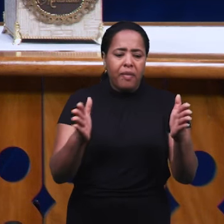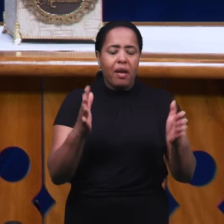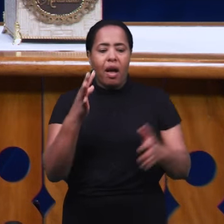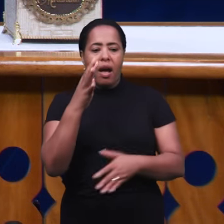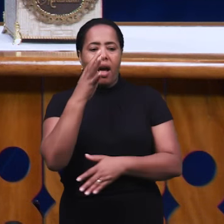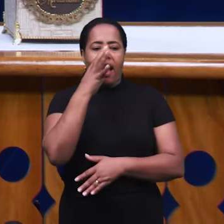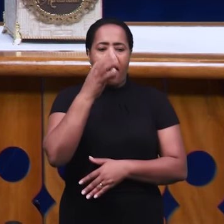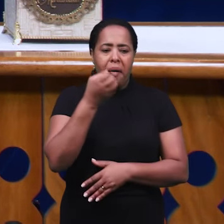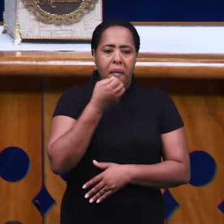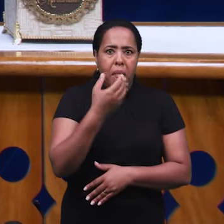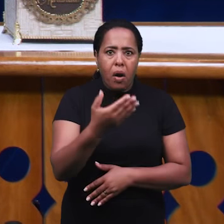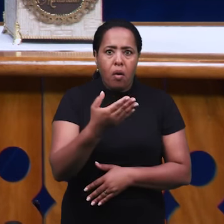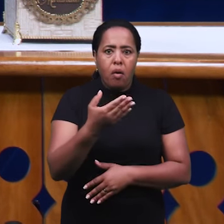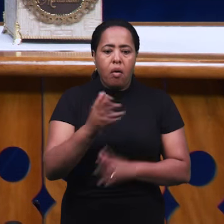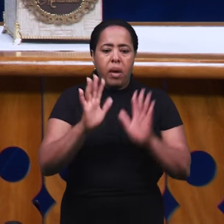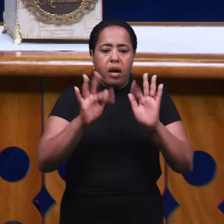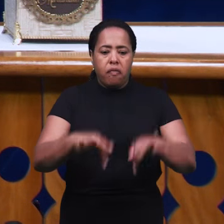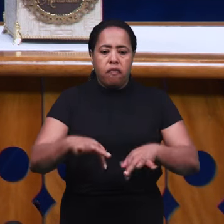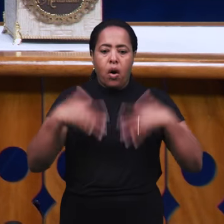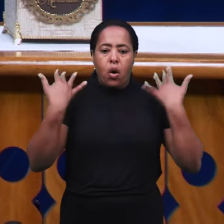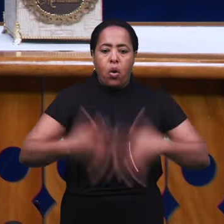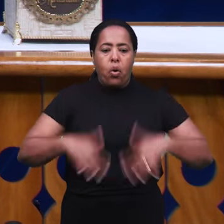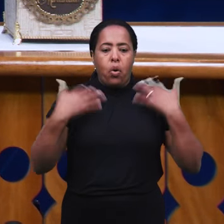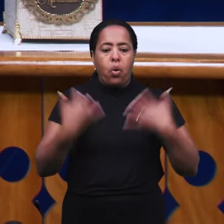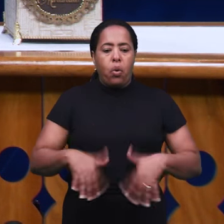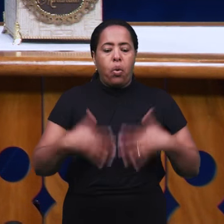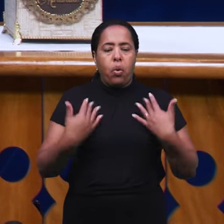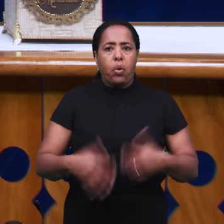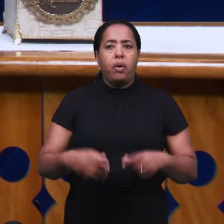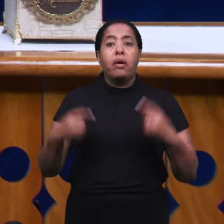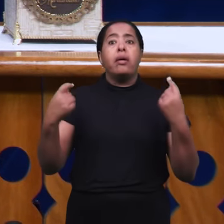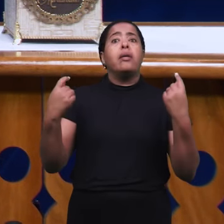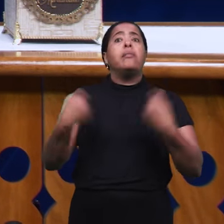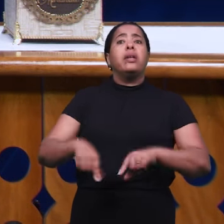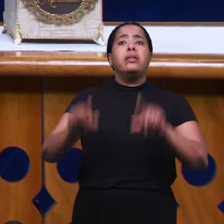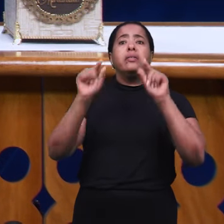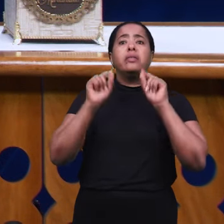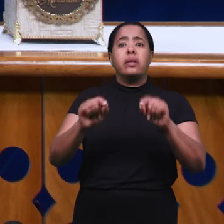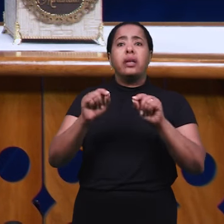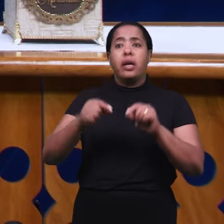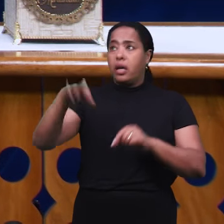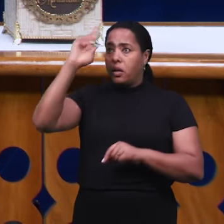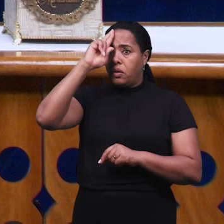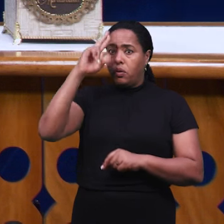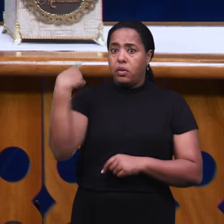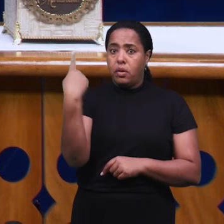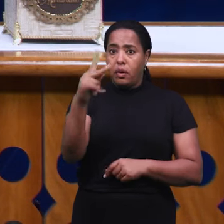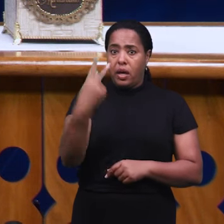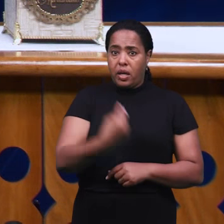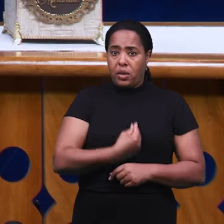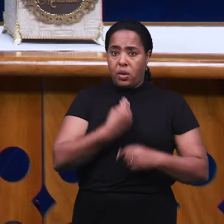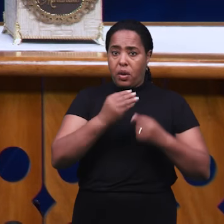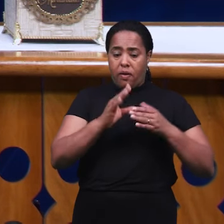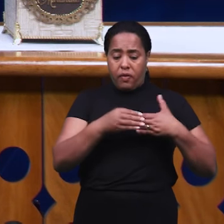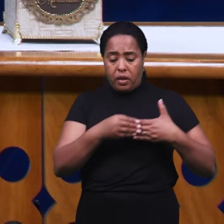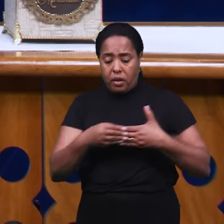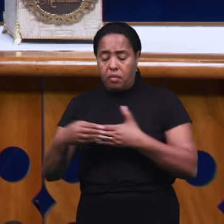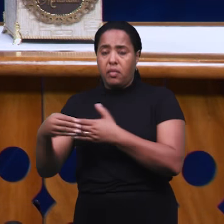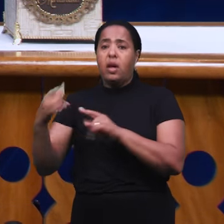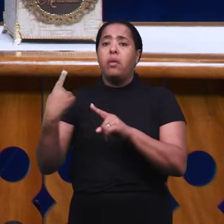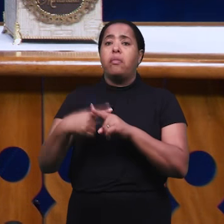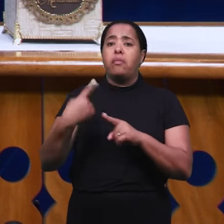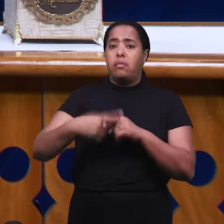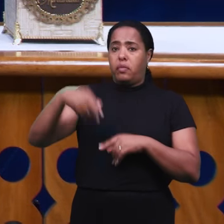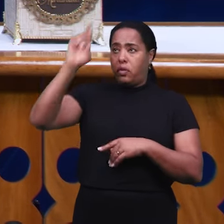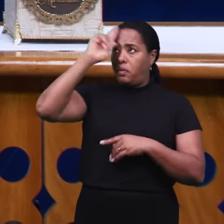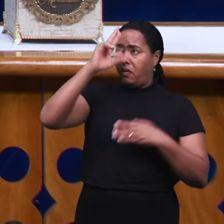parecem bons, mas o fim é destruição. Deixa o Senhor dirigir a sua vida, porque o Senhor está